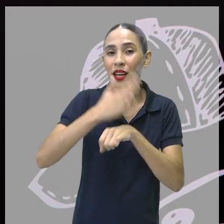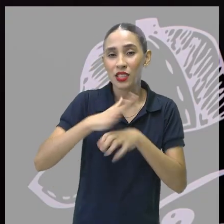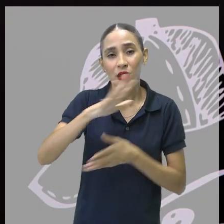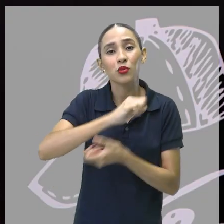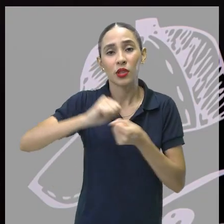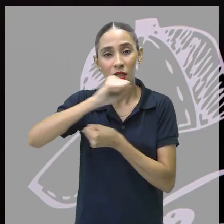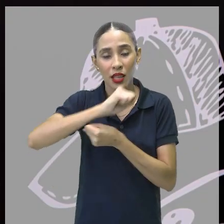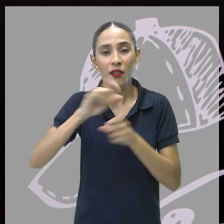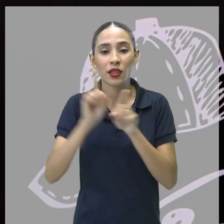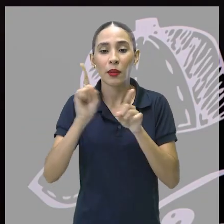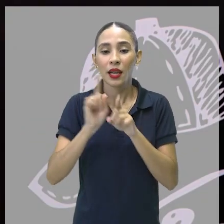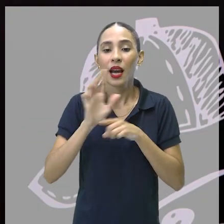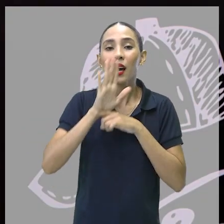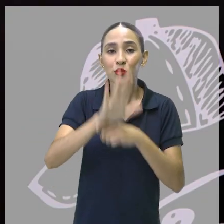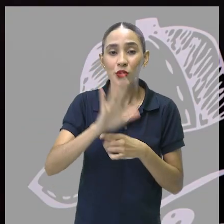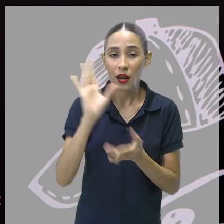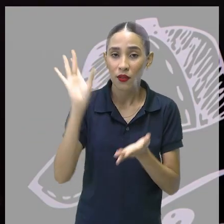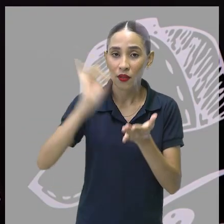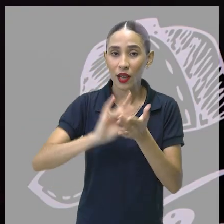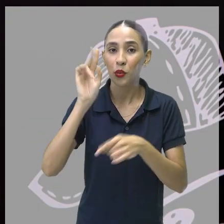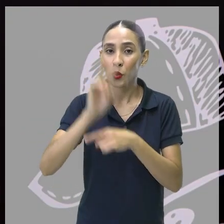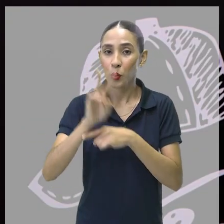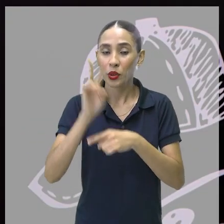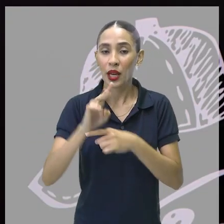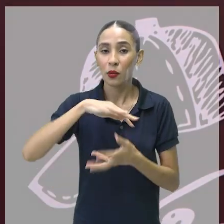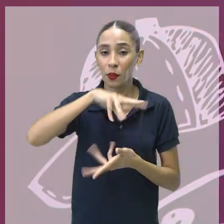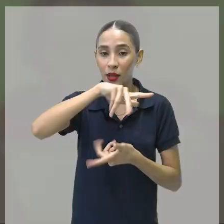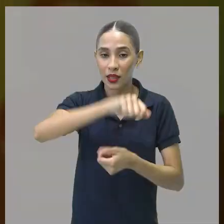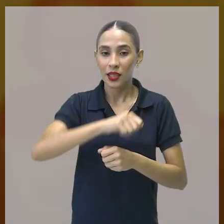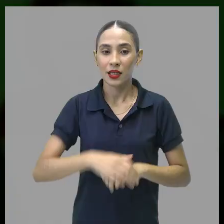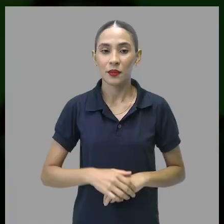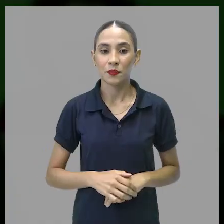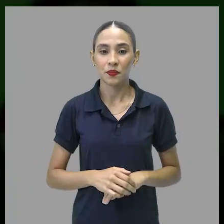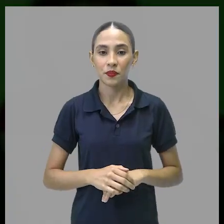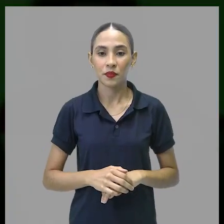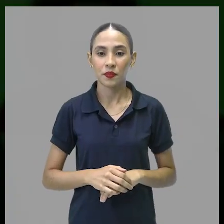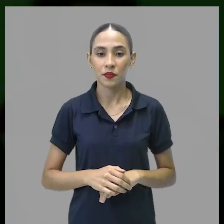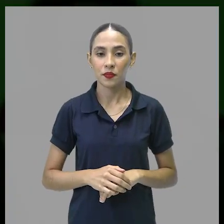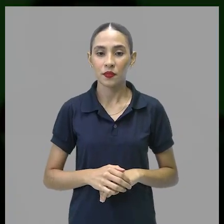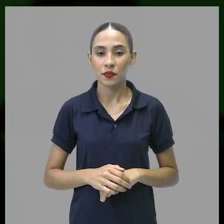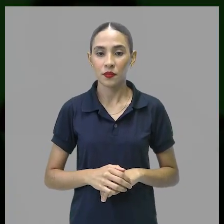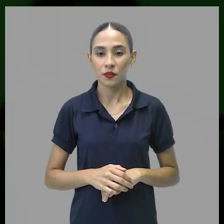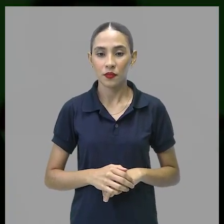bem sustentável, né, e que ajuda bastante na preservação do nosso planeta.